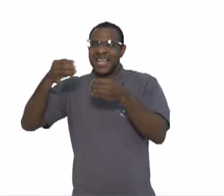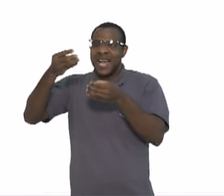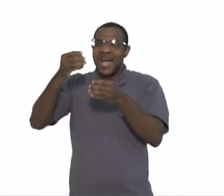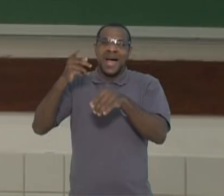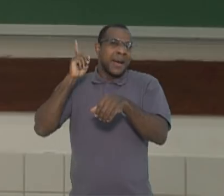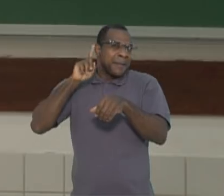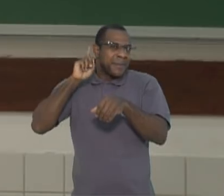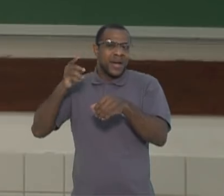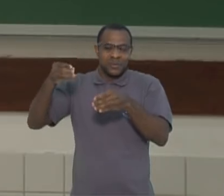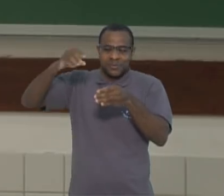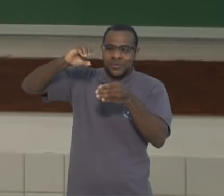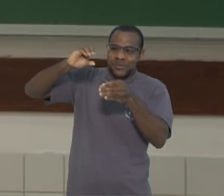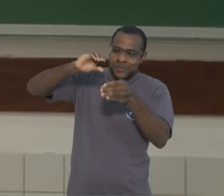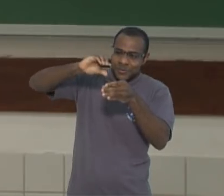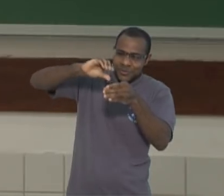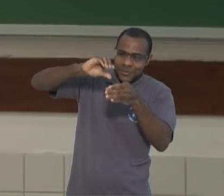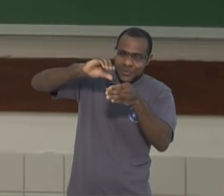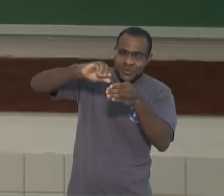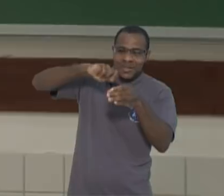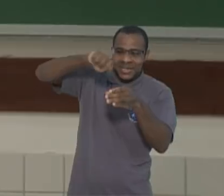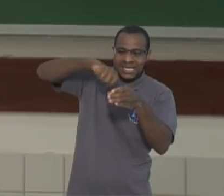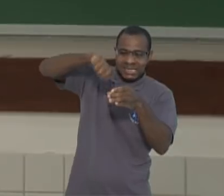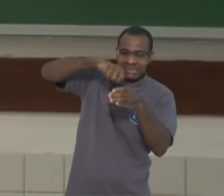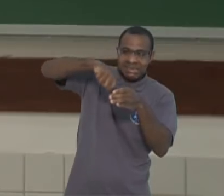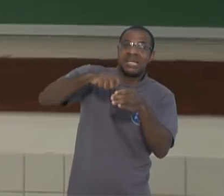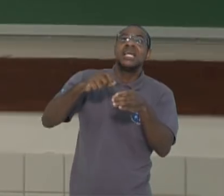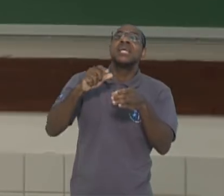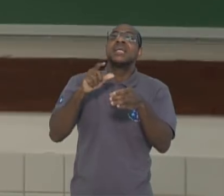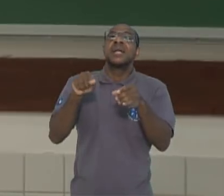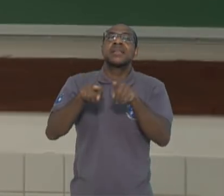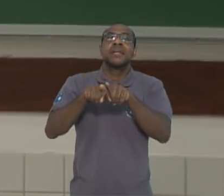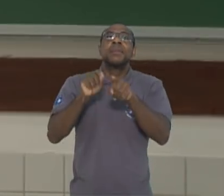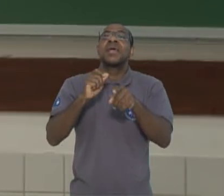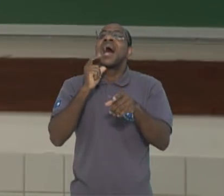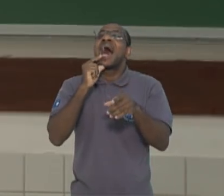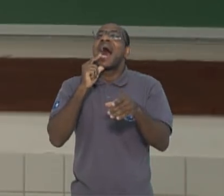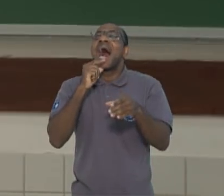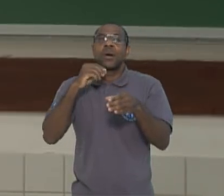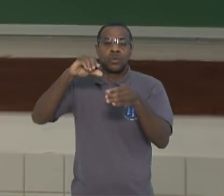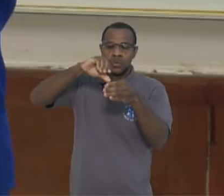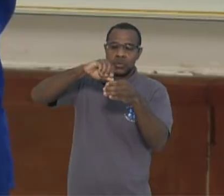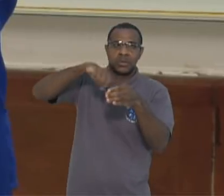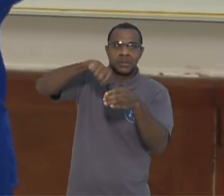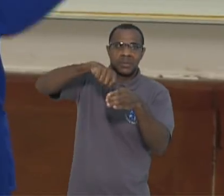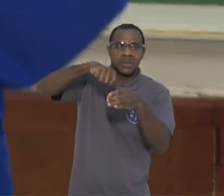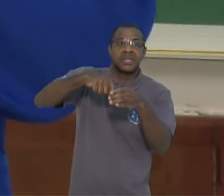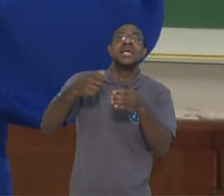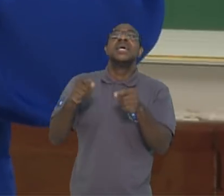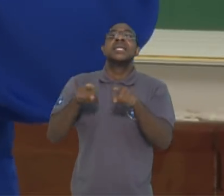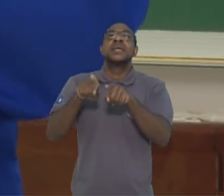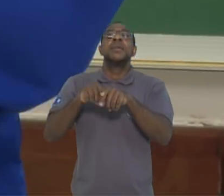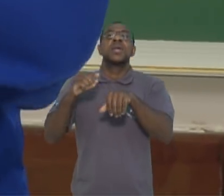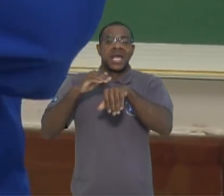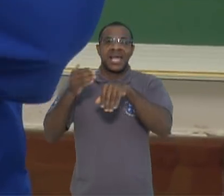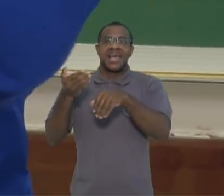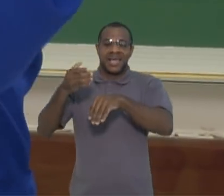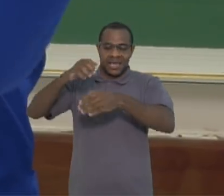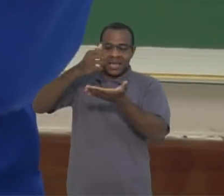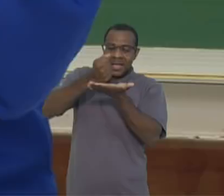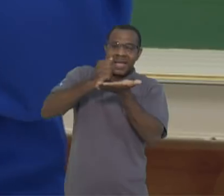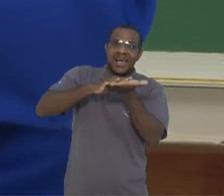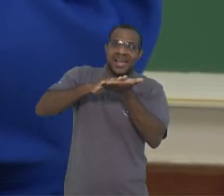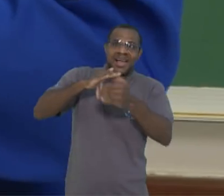homogêneo. Hidratante, gente, normal, tá? Mesmo que a gente passa lá na pele, ó, hidratante normal. Esse hidratante você